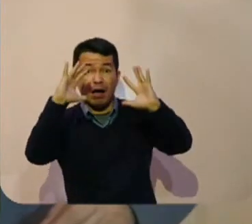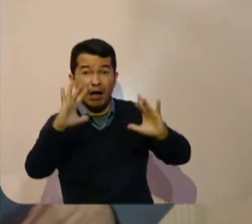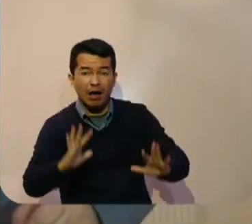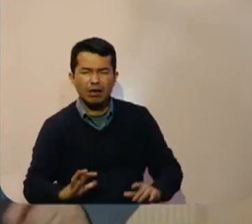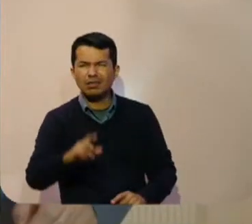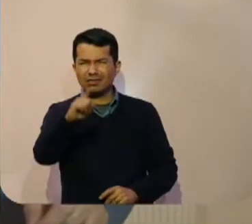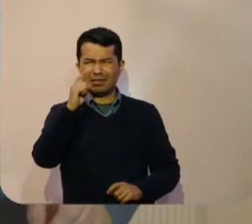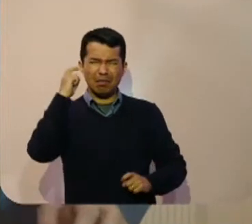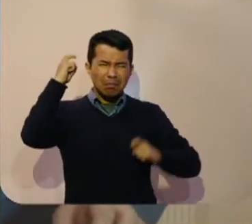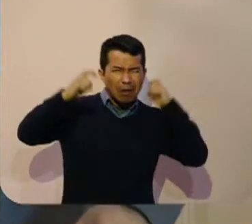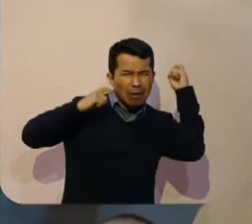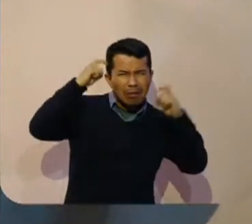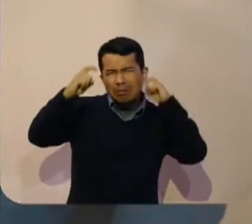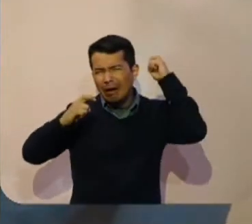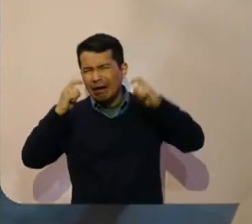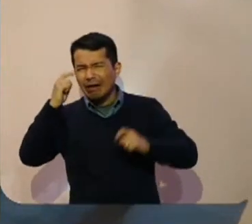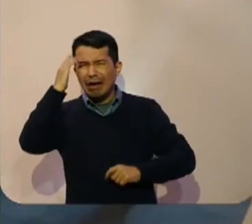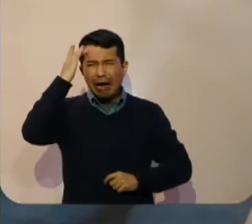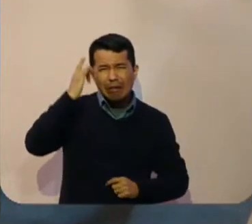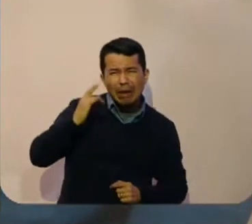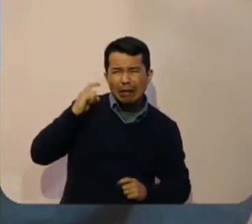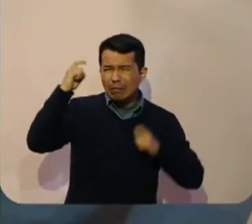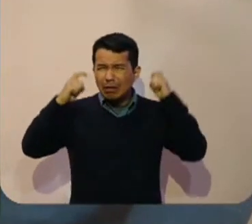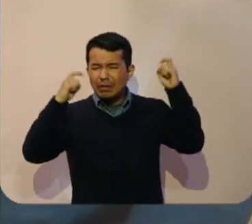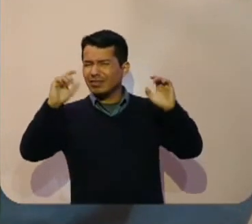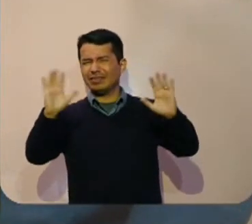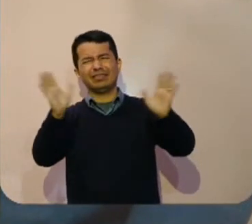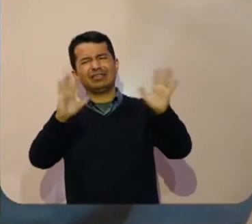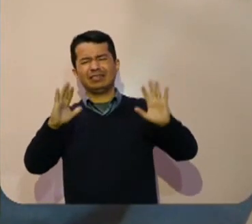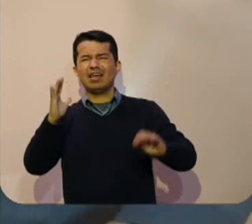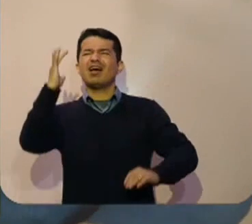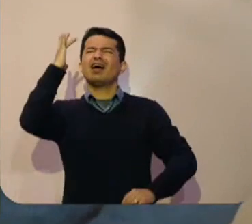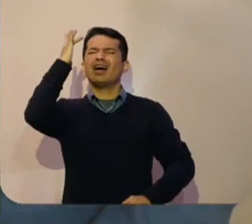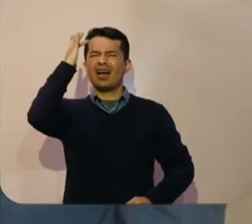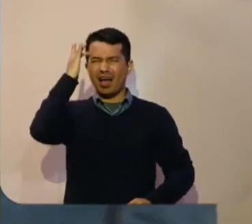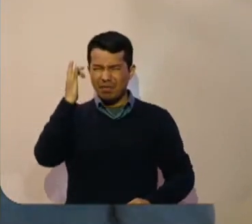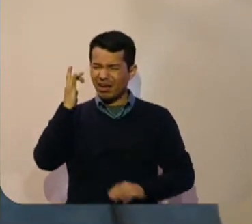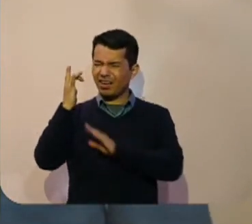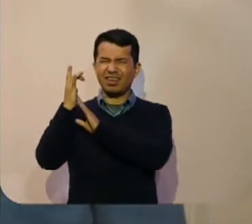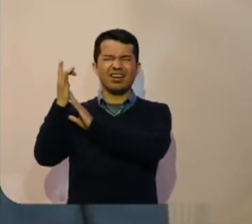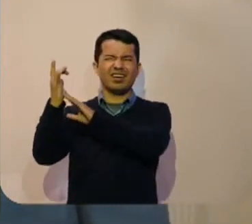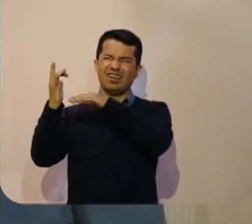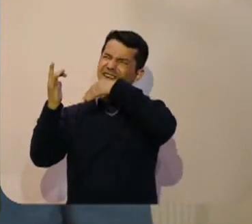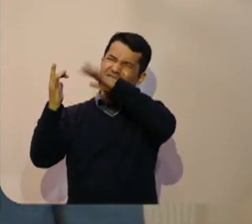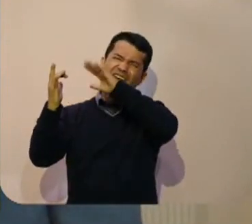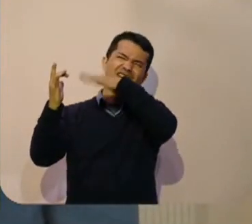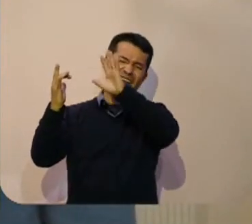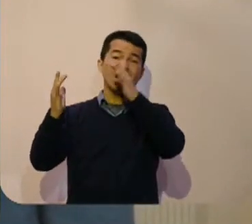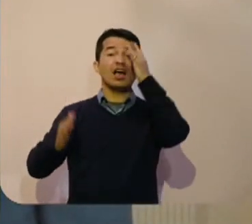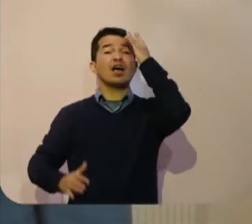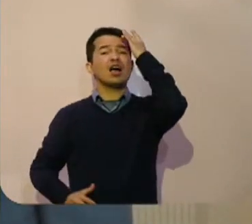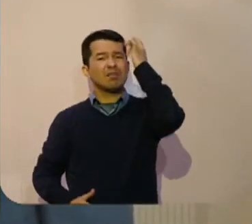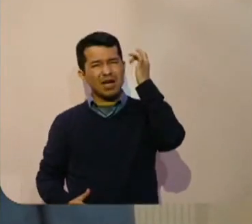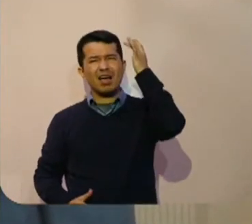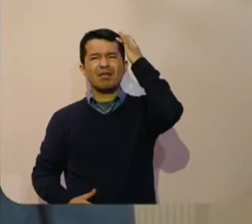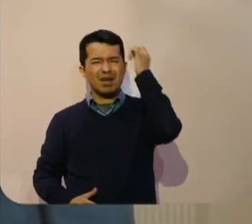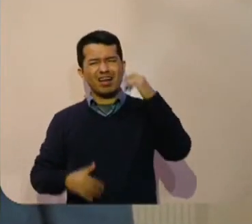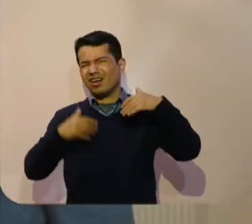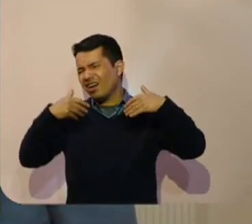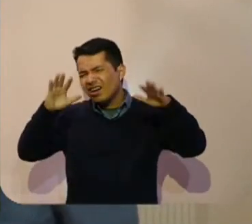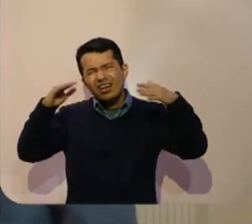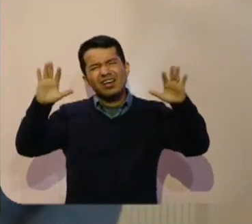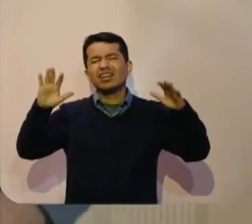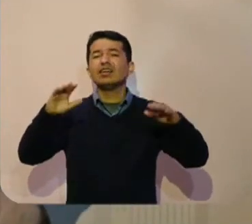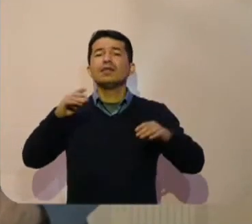de amanhã, pois o dia de amanhã trará suas próprias preocupações. Para cada dia, bastam as suas